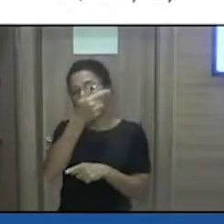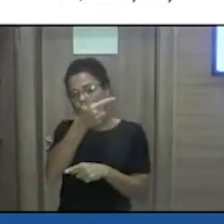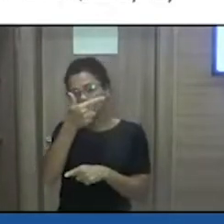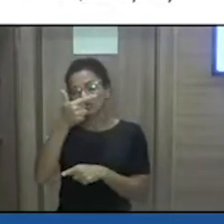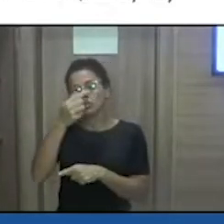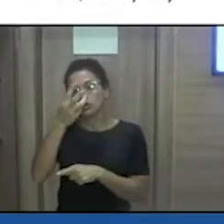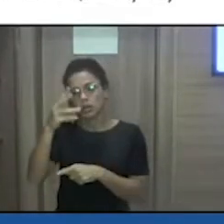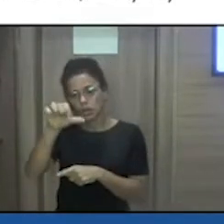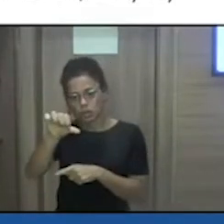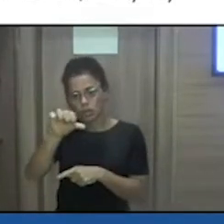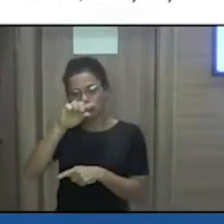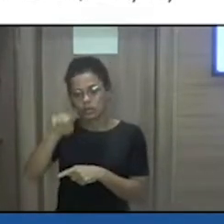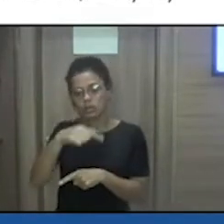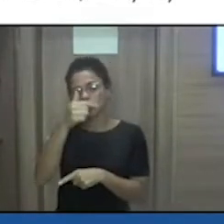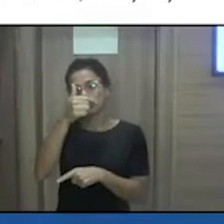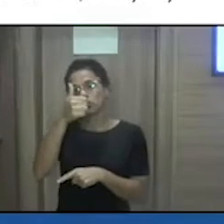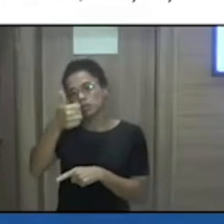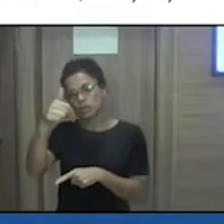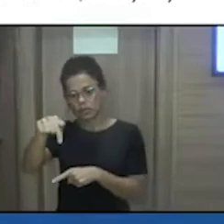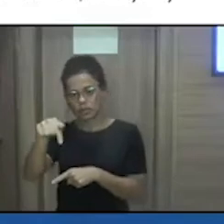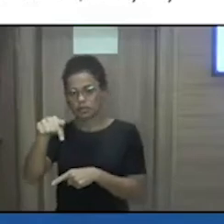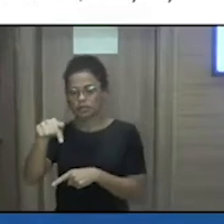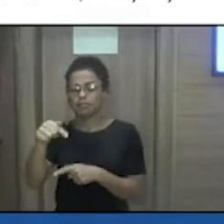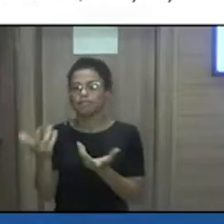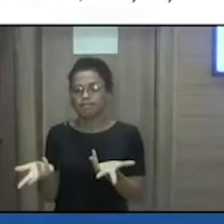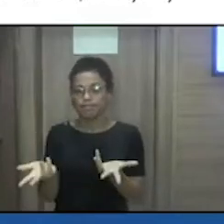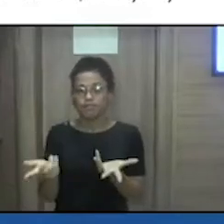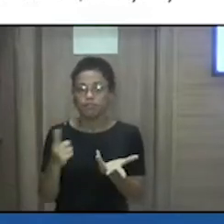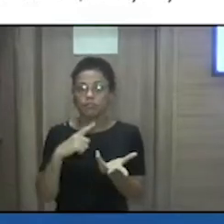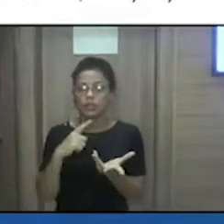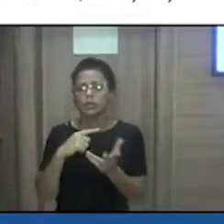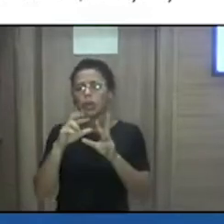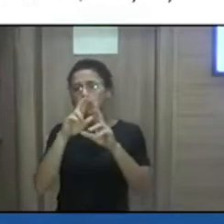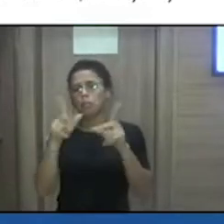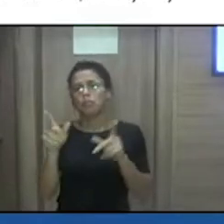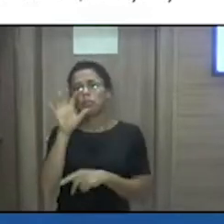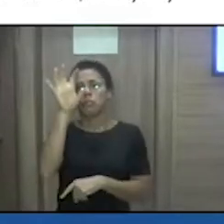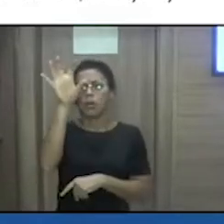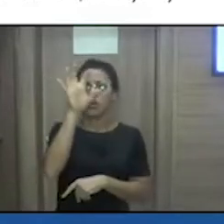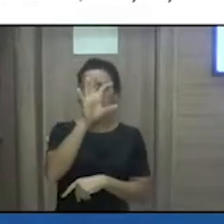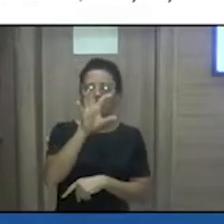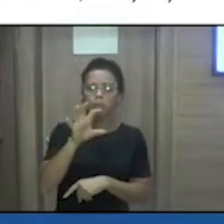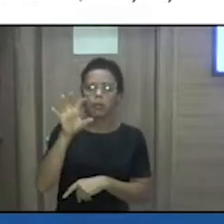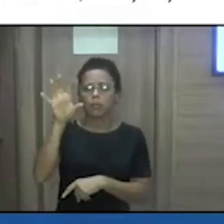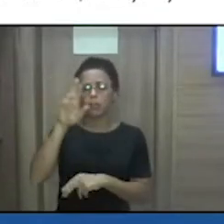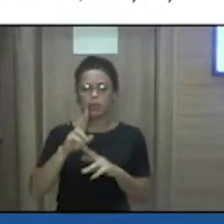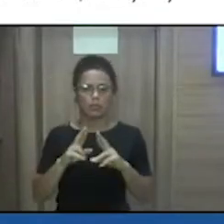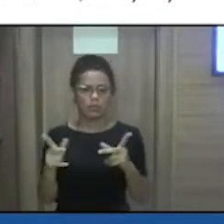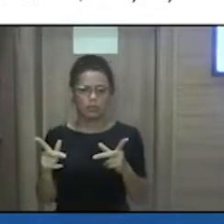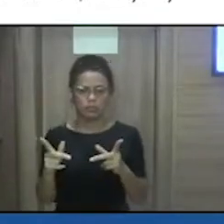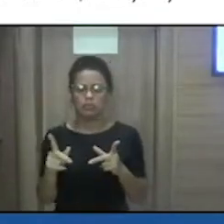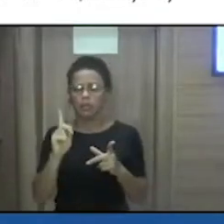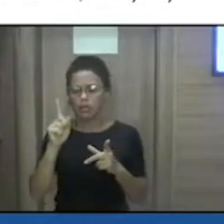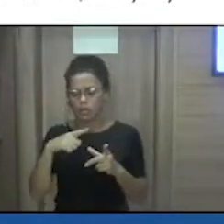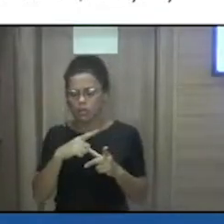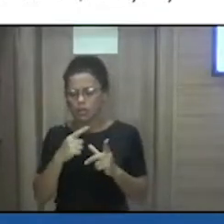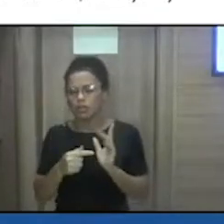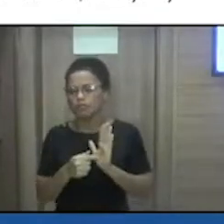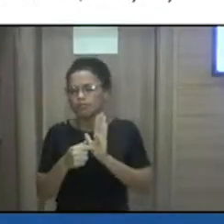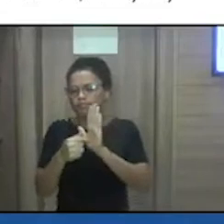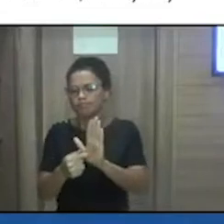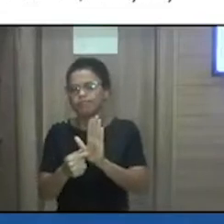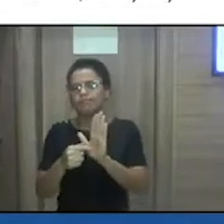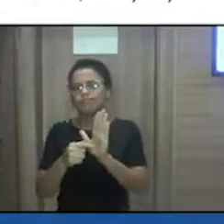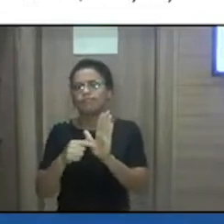239,16. Chama a atenção as diferenças regionais, né, com o predomínio aí da oferta e dos valores